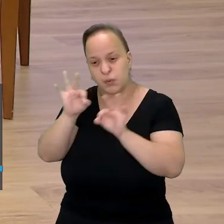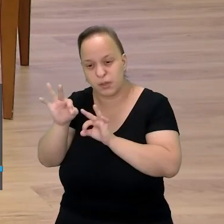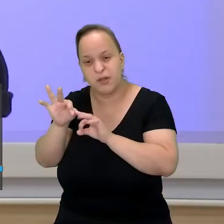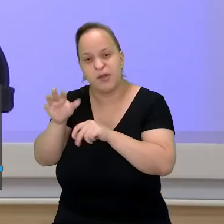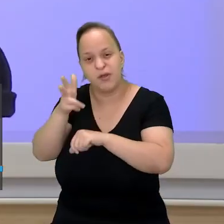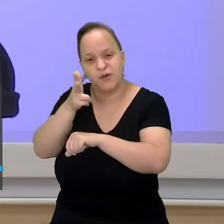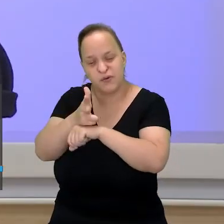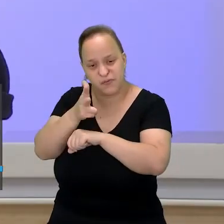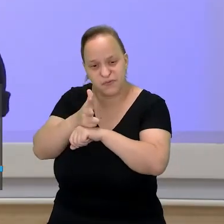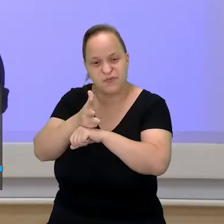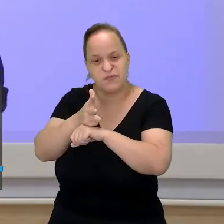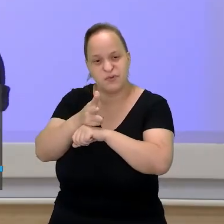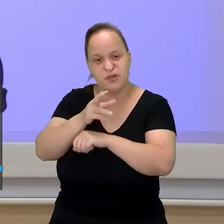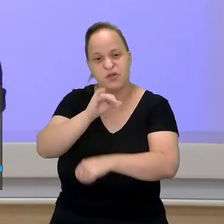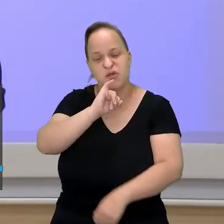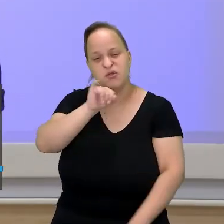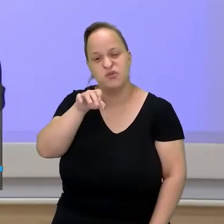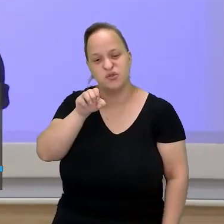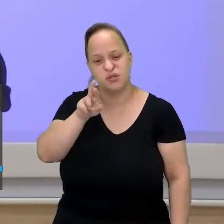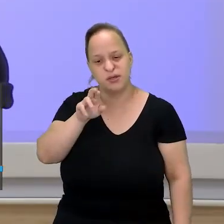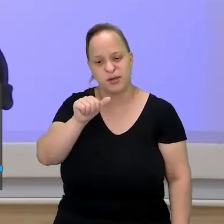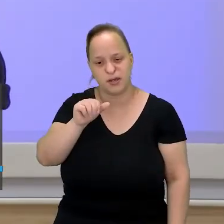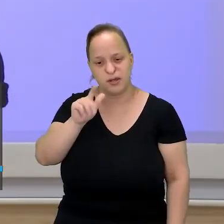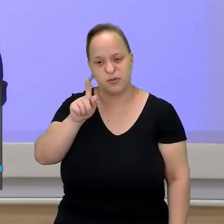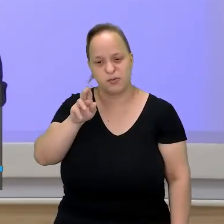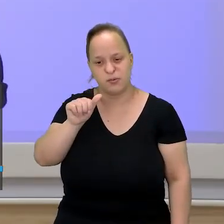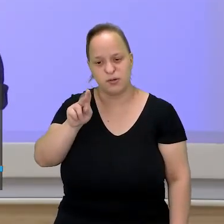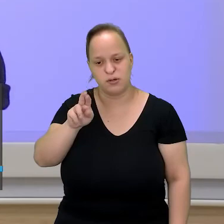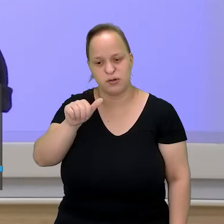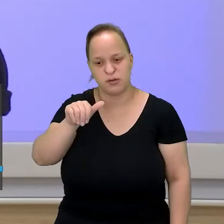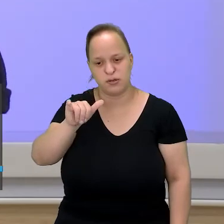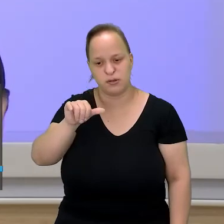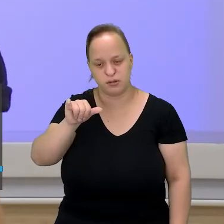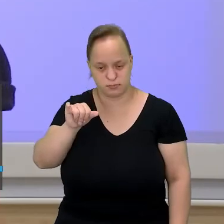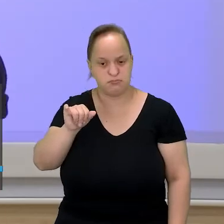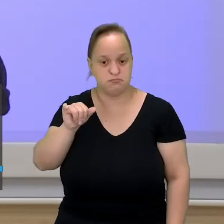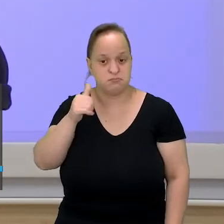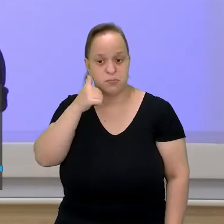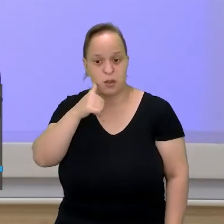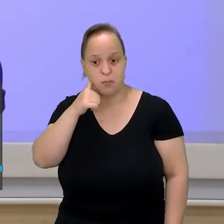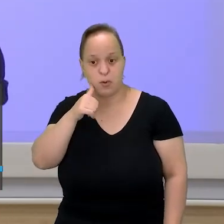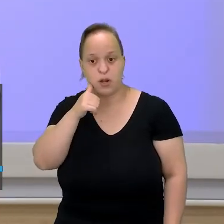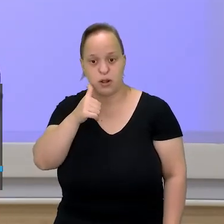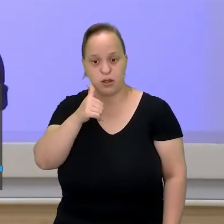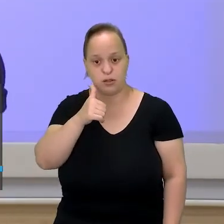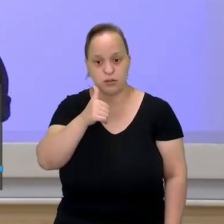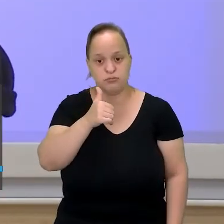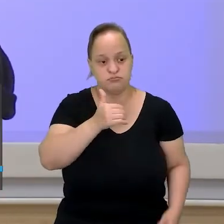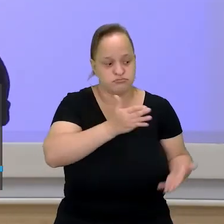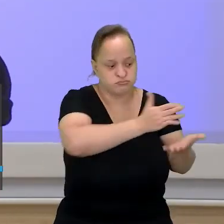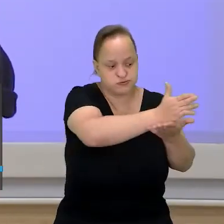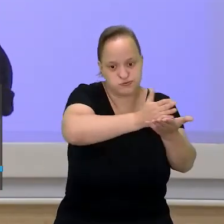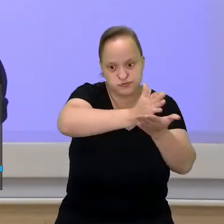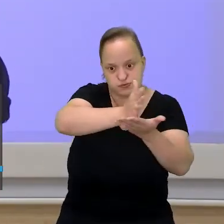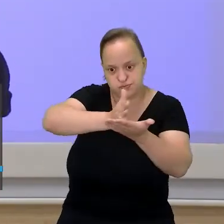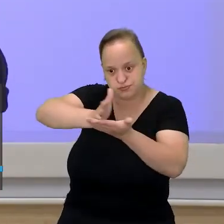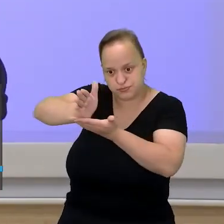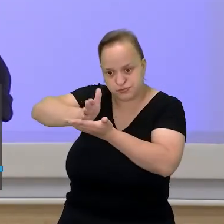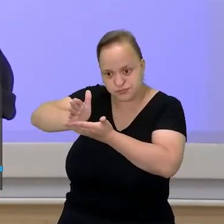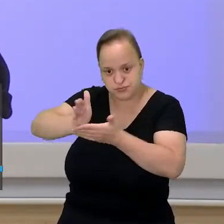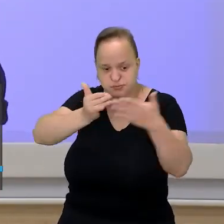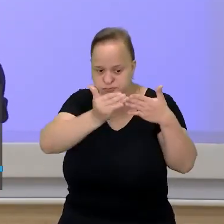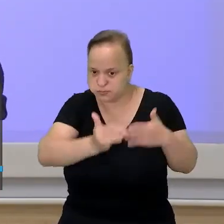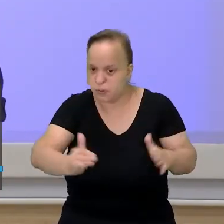da Gerá Guarani, Mulheres que Abrem Caminhos, em que ela fala justamente sobre a recuperação de sementes e a relação dos